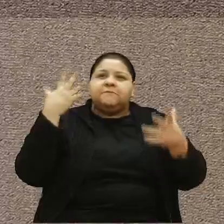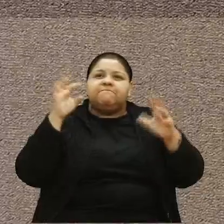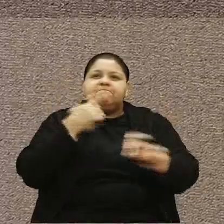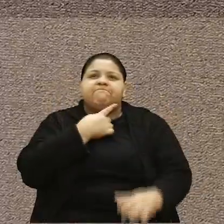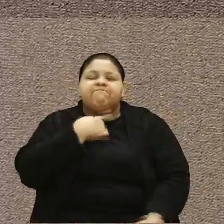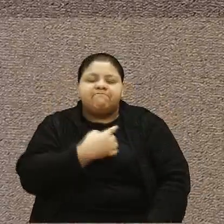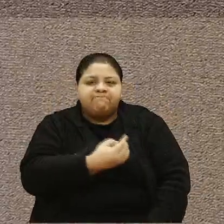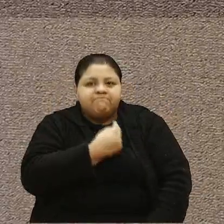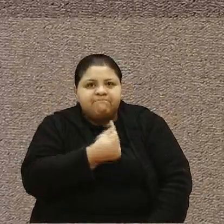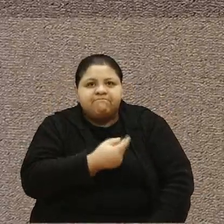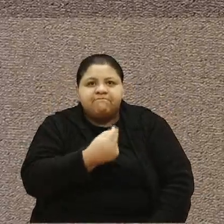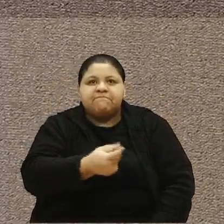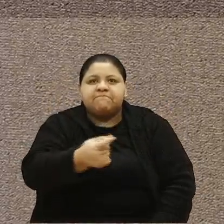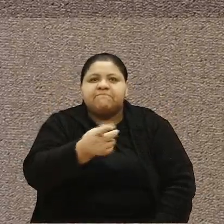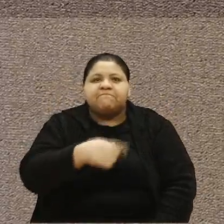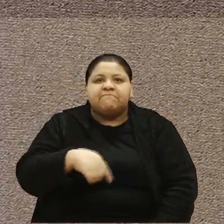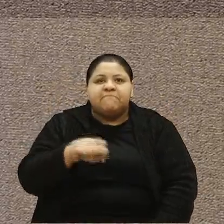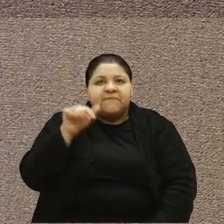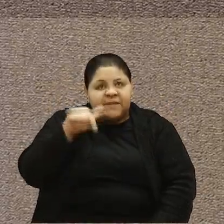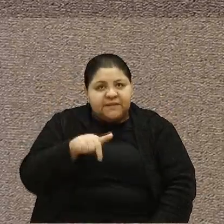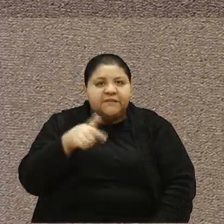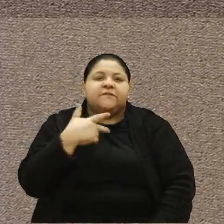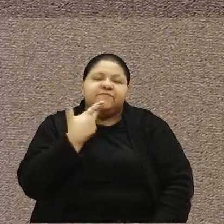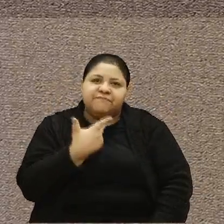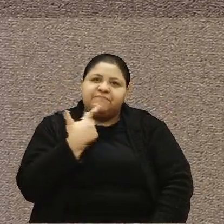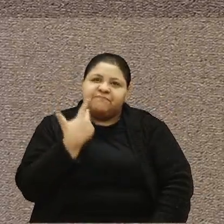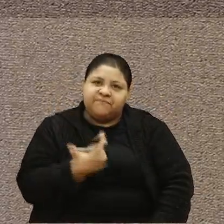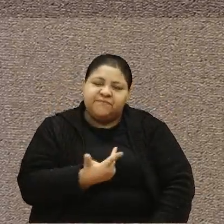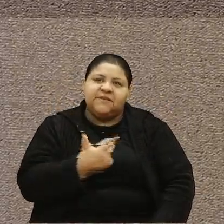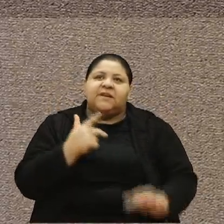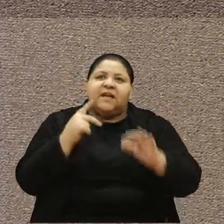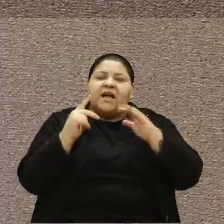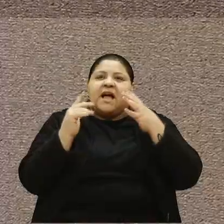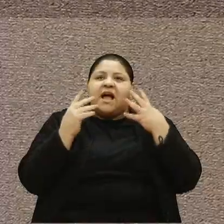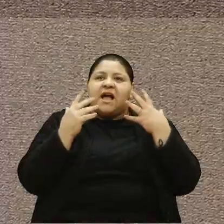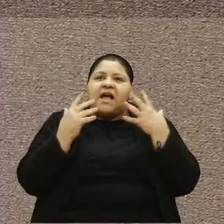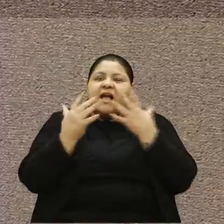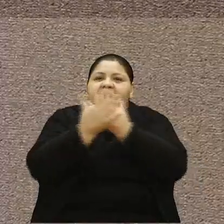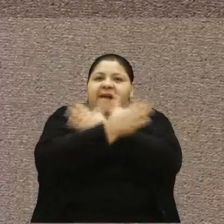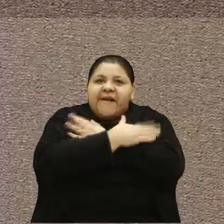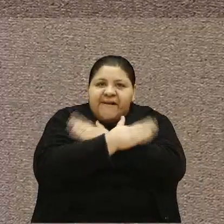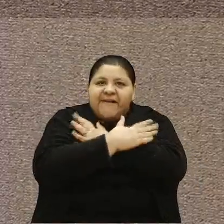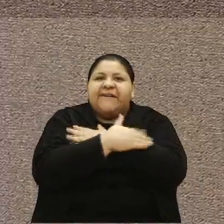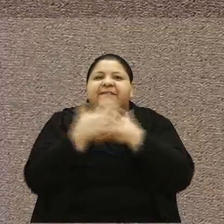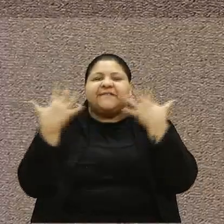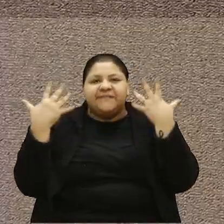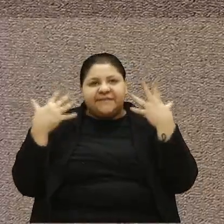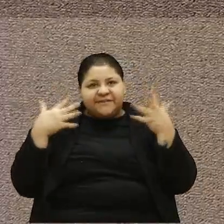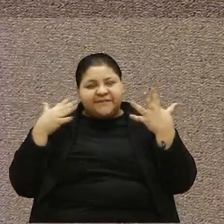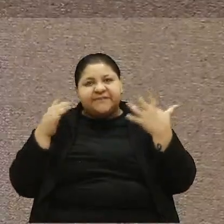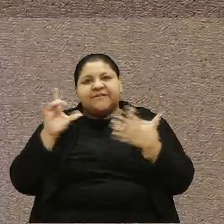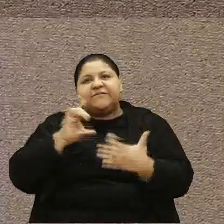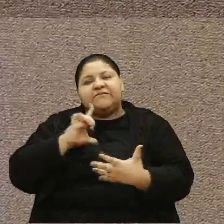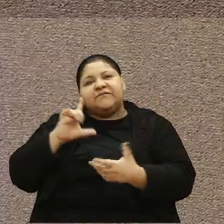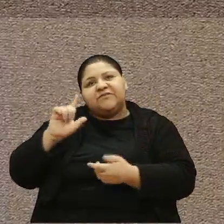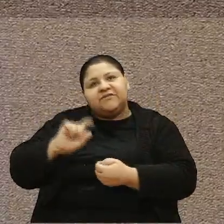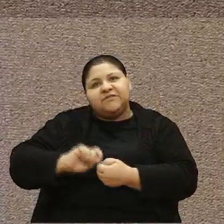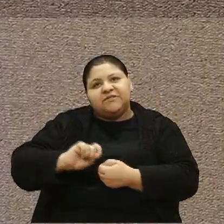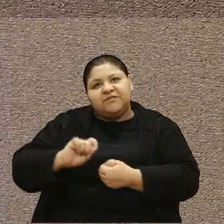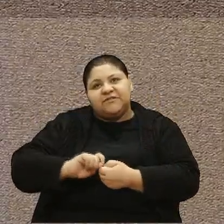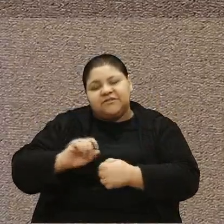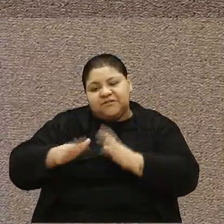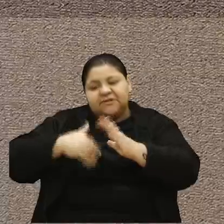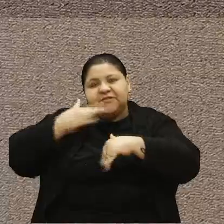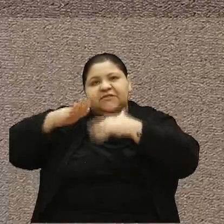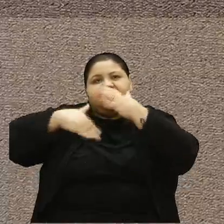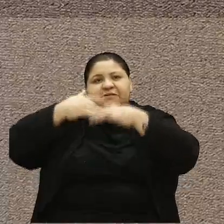vida longa. A gente aqui costuma abraçar, parabenizar e congratular aqueles que têm feito muito, né, pelo